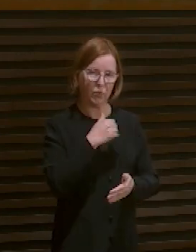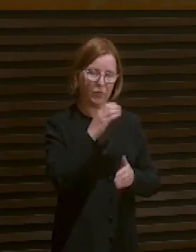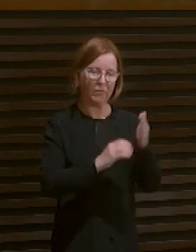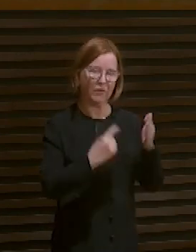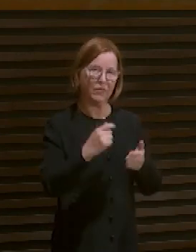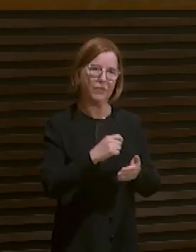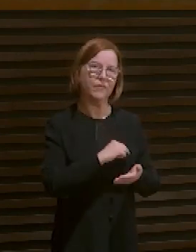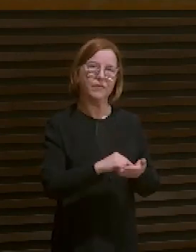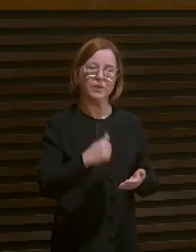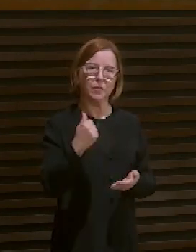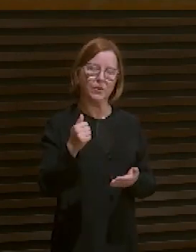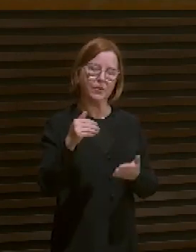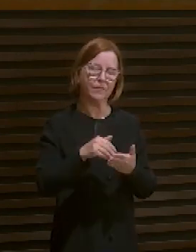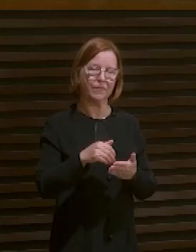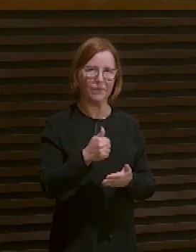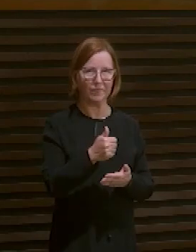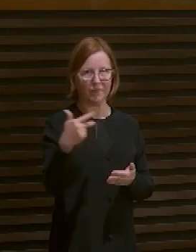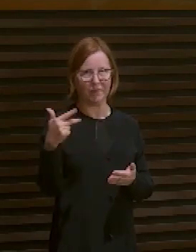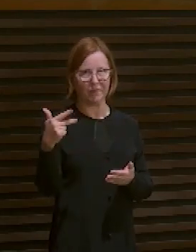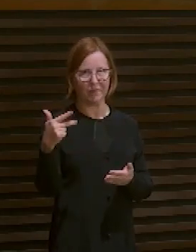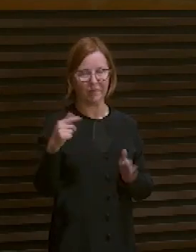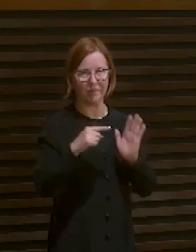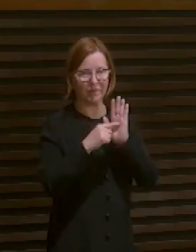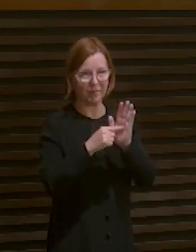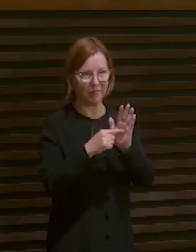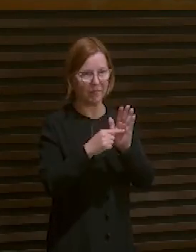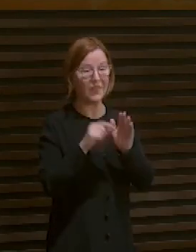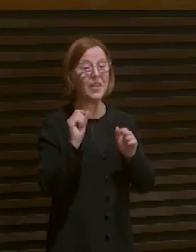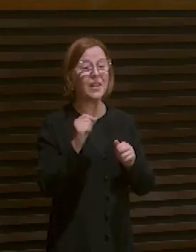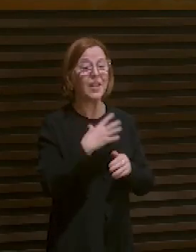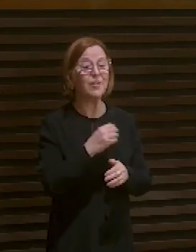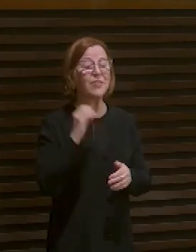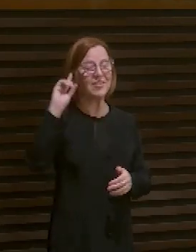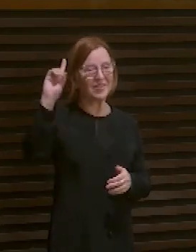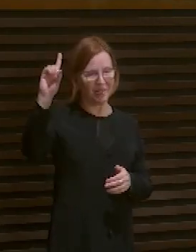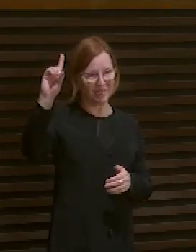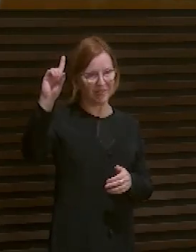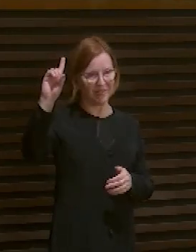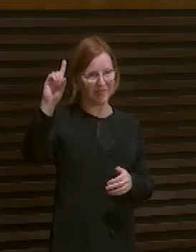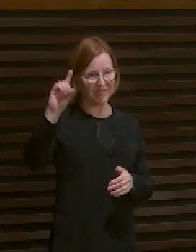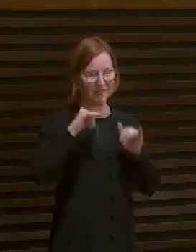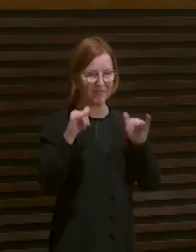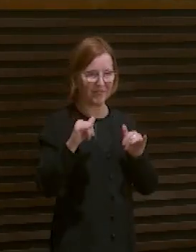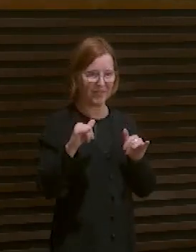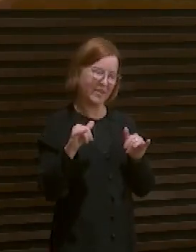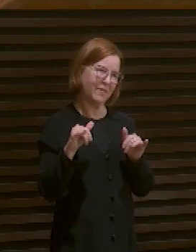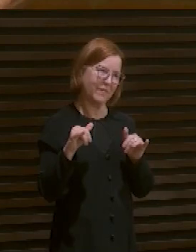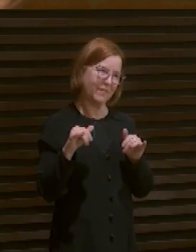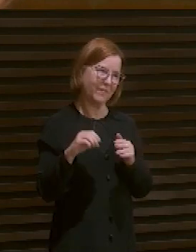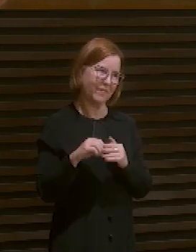11 a 13, que mostra quem são os filhos de Deus. Que diz assim, que ele,